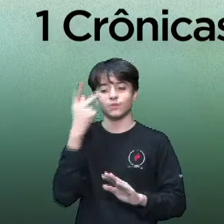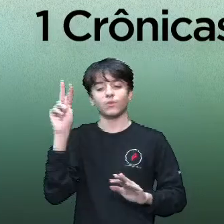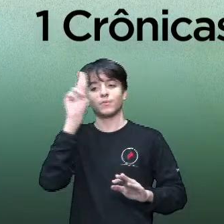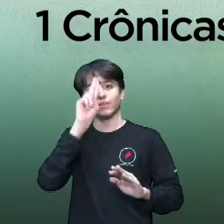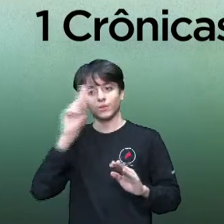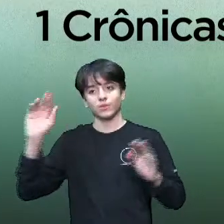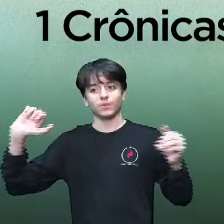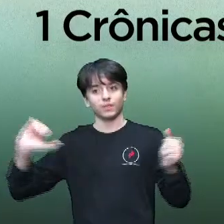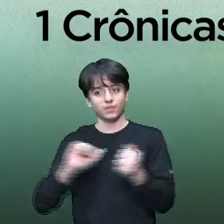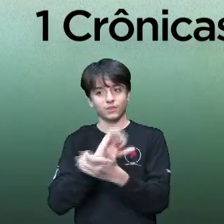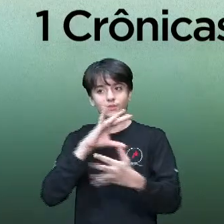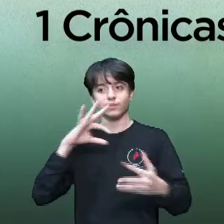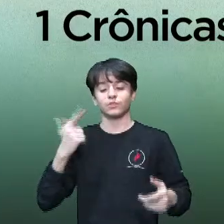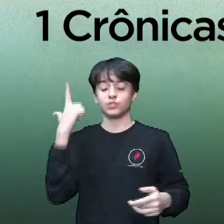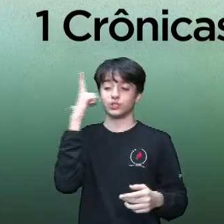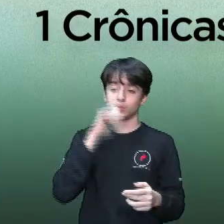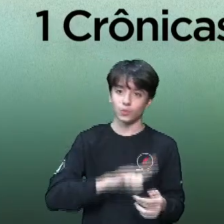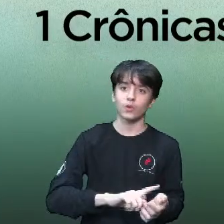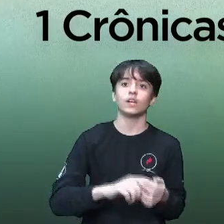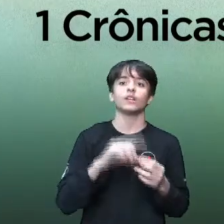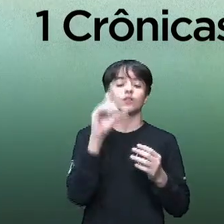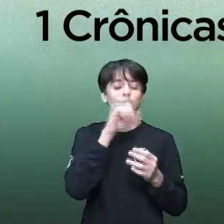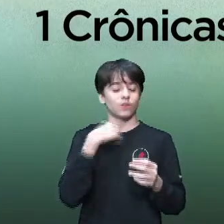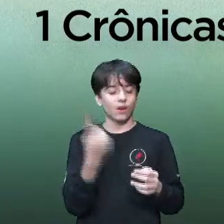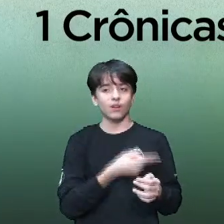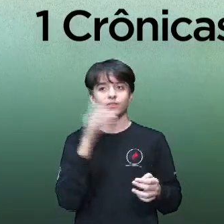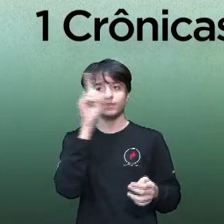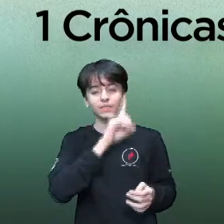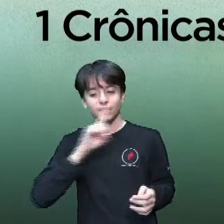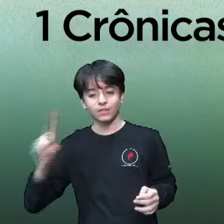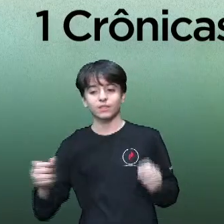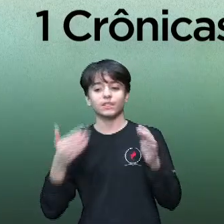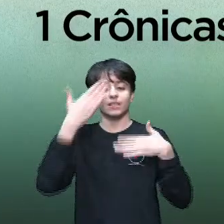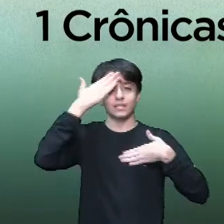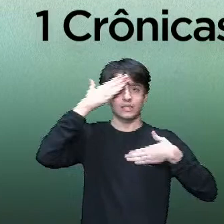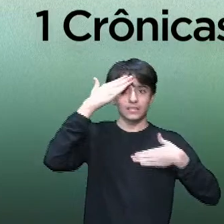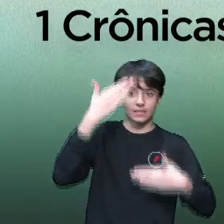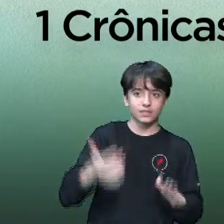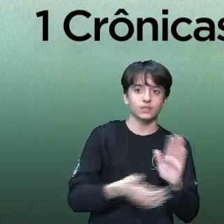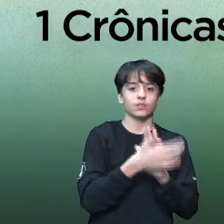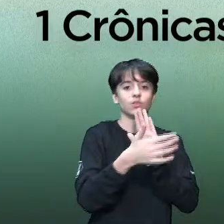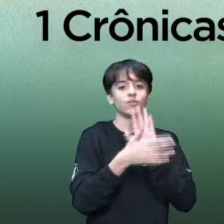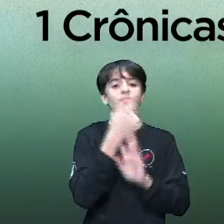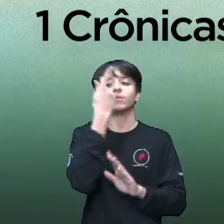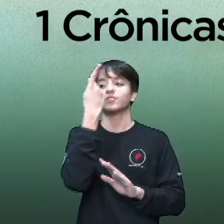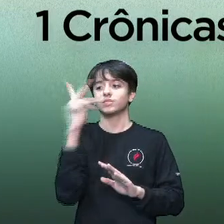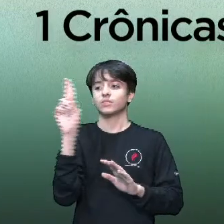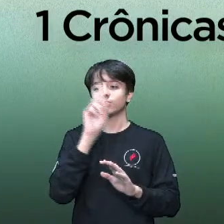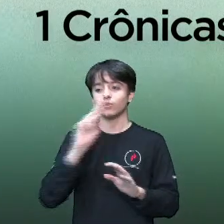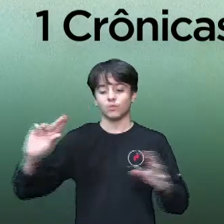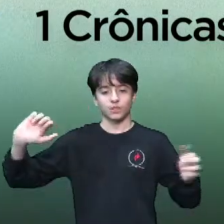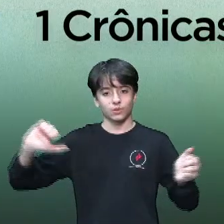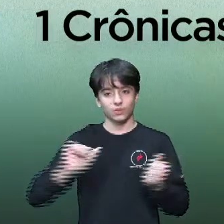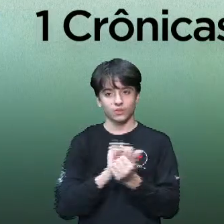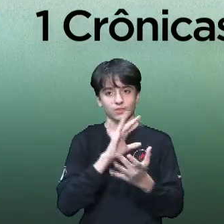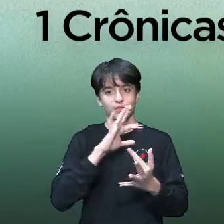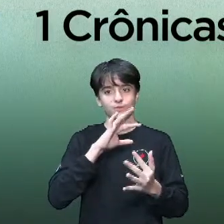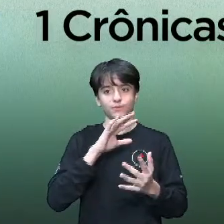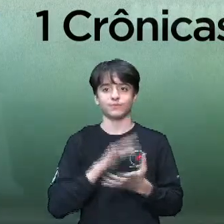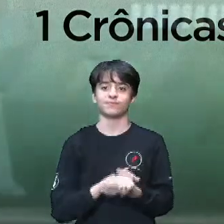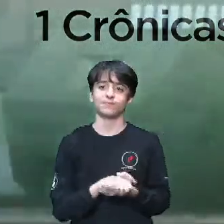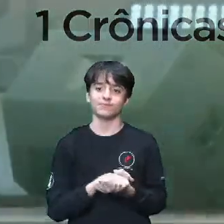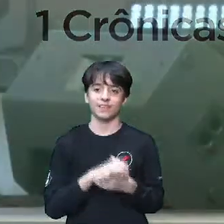nome glorioso. Mais uma vez? Ó nosso Deus, damos graças e louvamos Teu nome